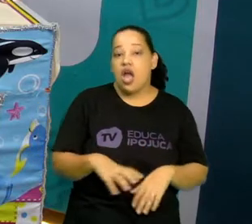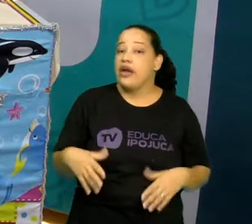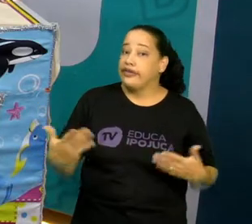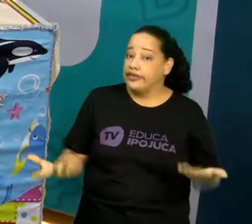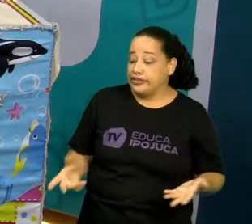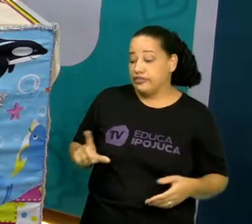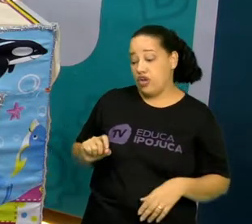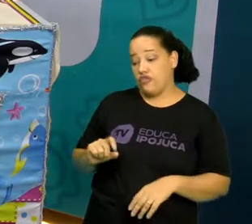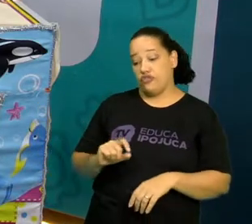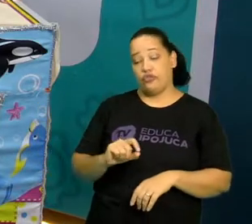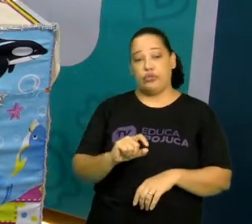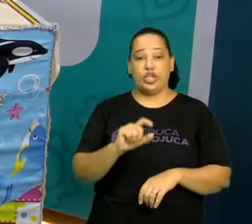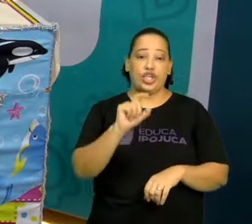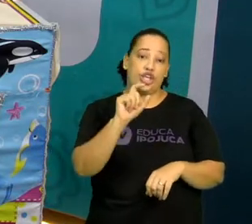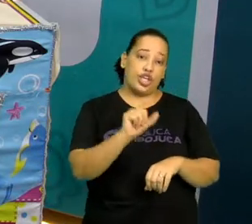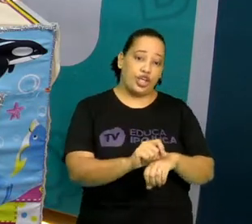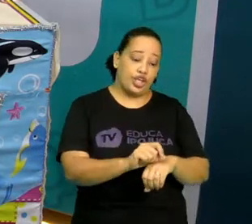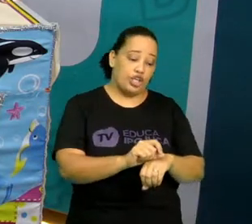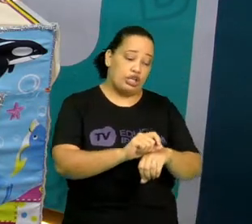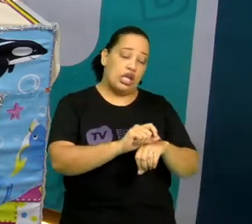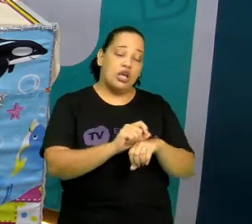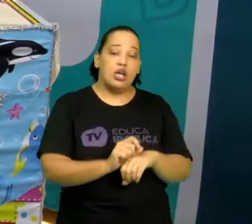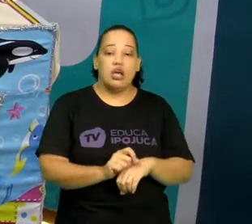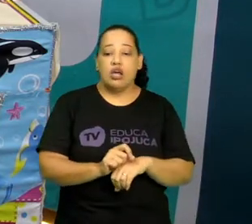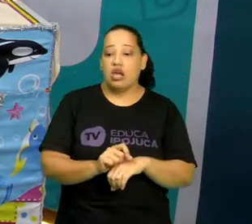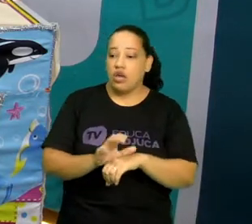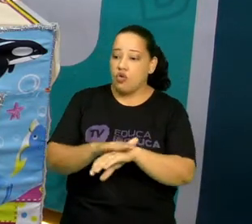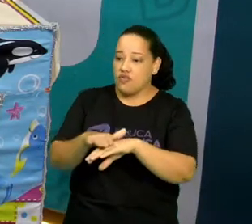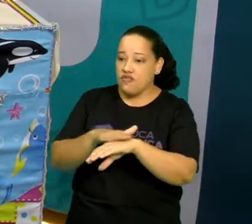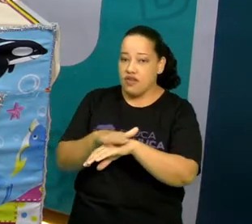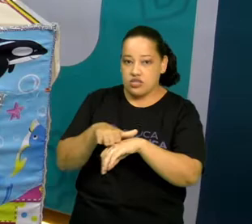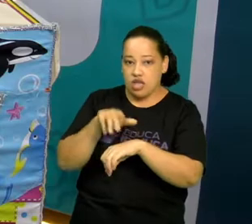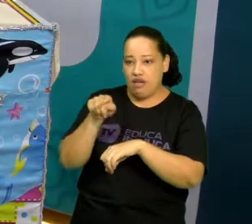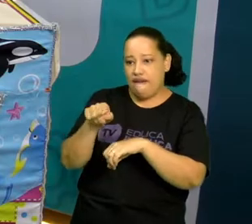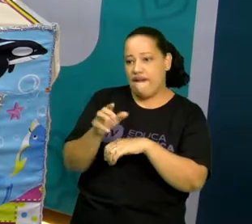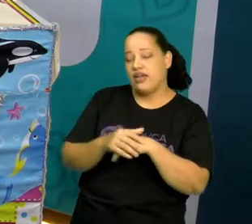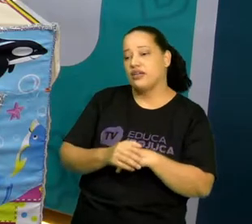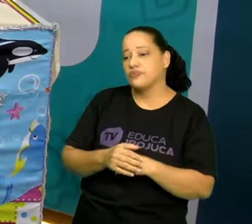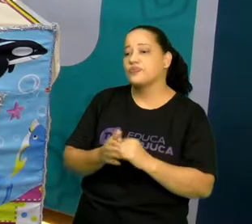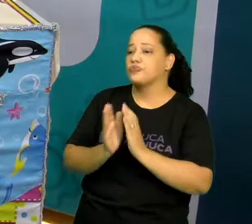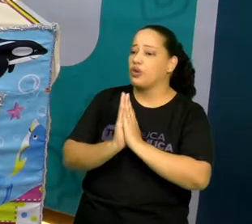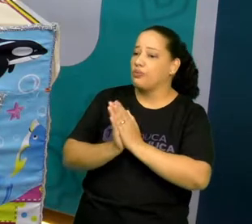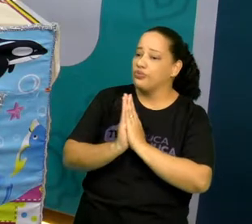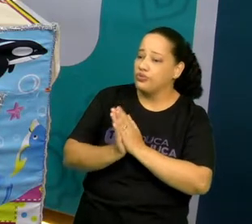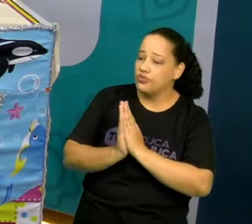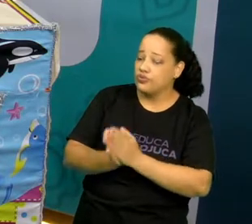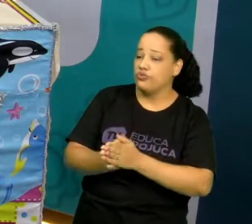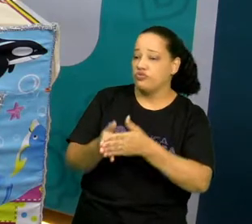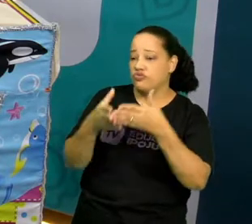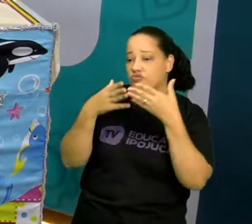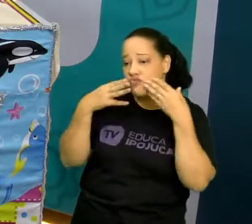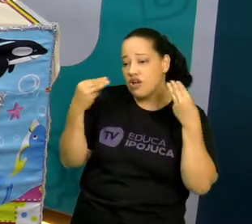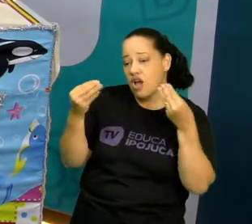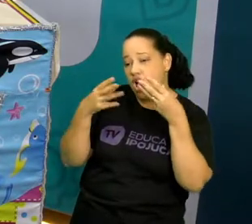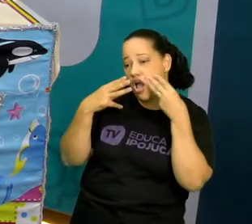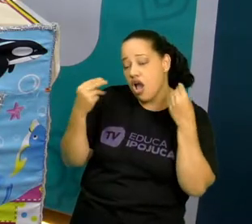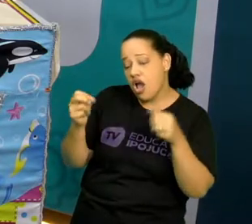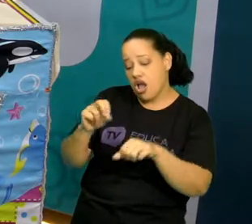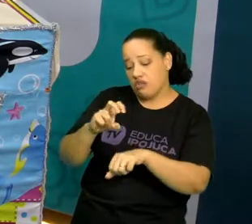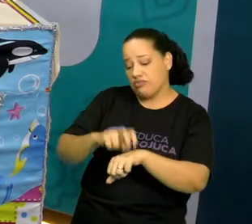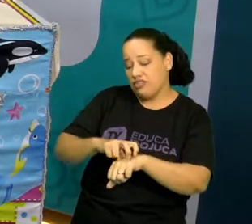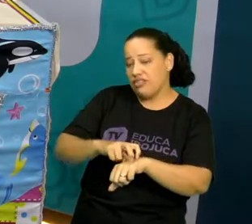vai conversar com o gato. E pede para que o gato solte seus